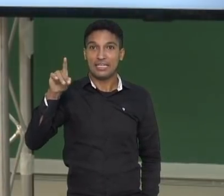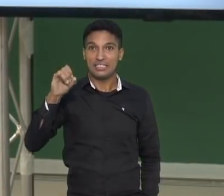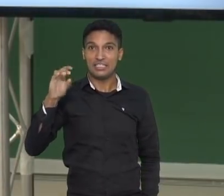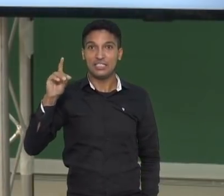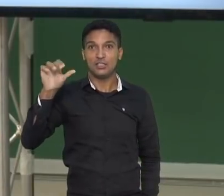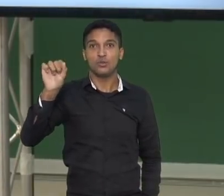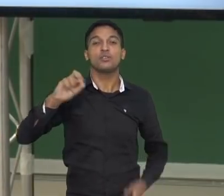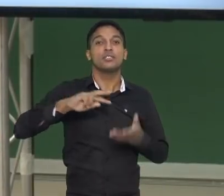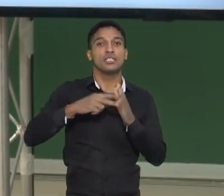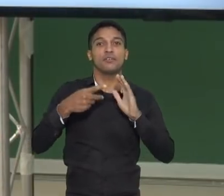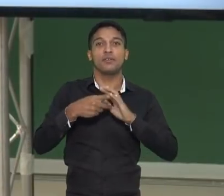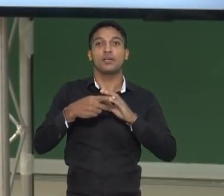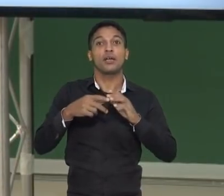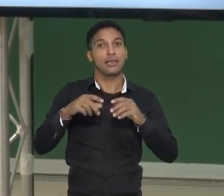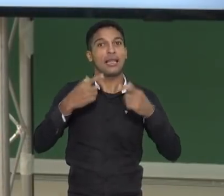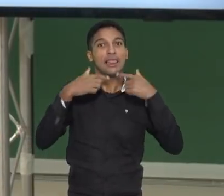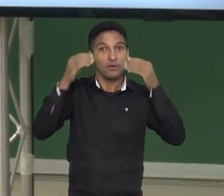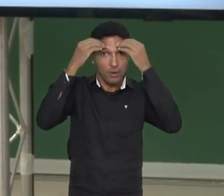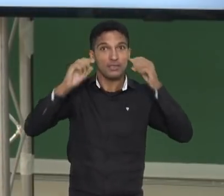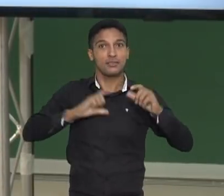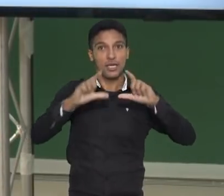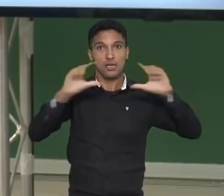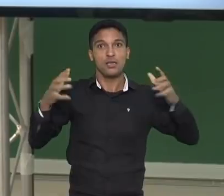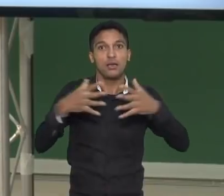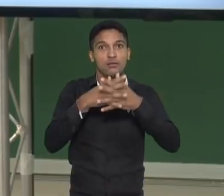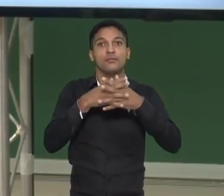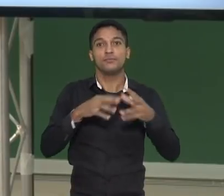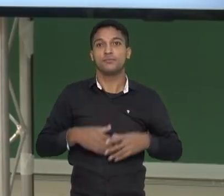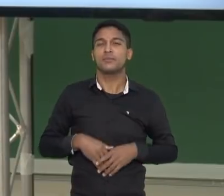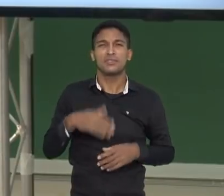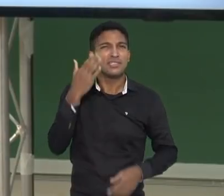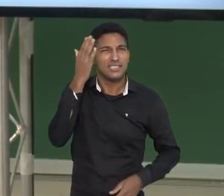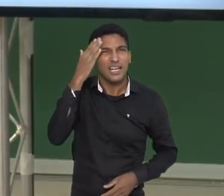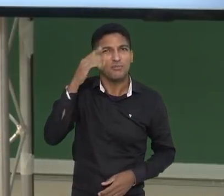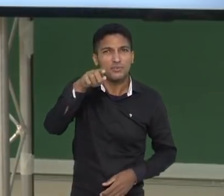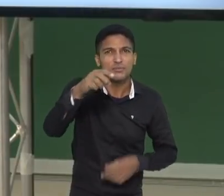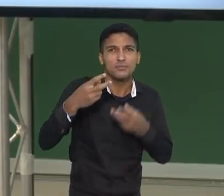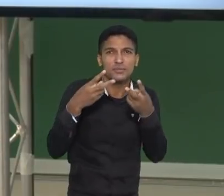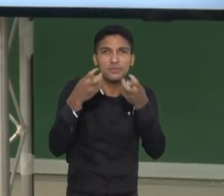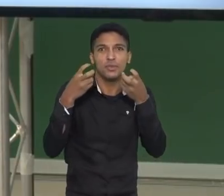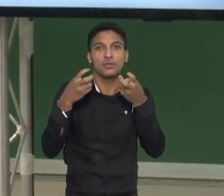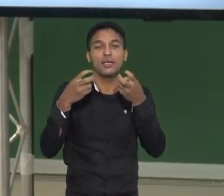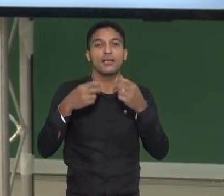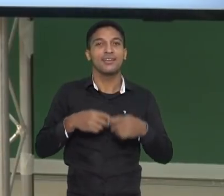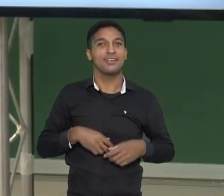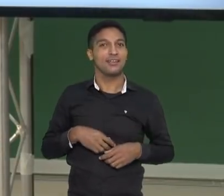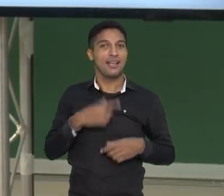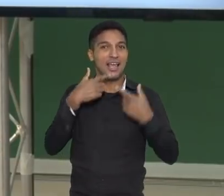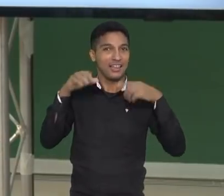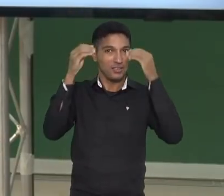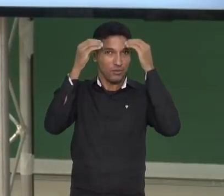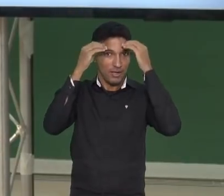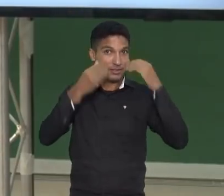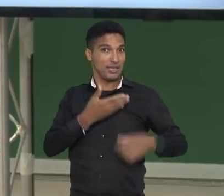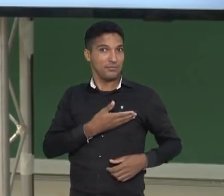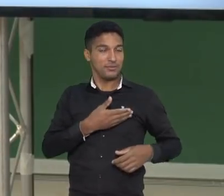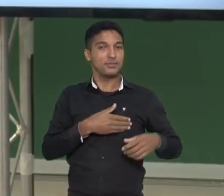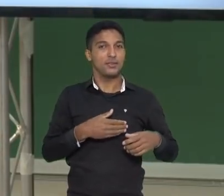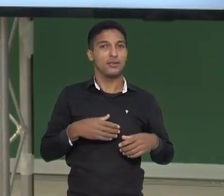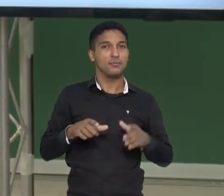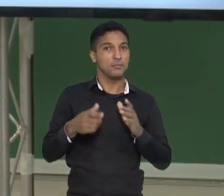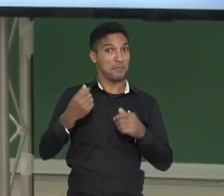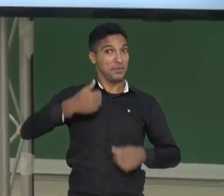no silêncio, só de você olhar as pessoas aos poucos? É essa amizade que ela está falando.